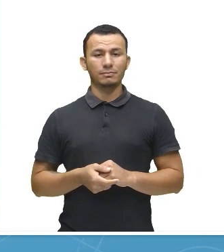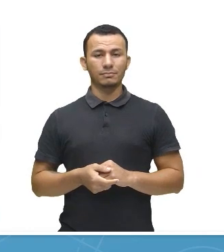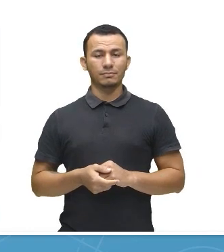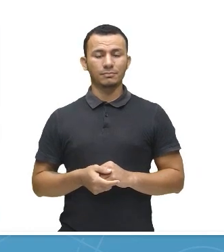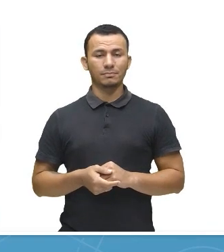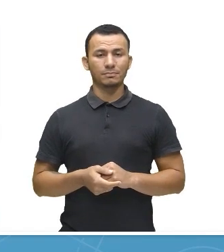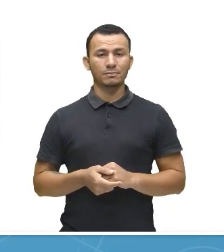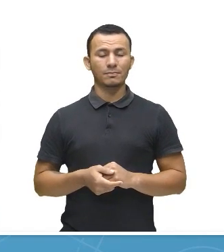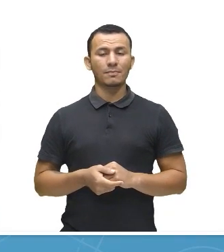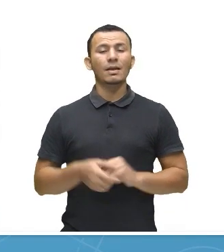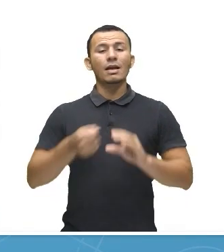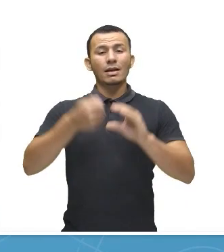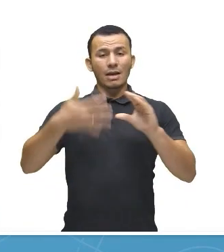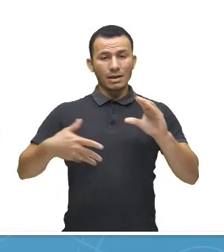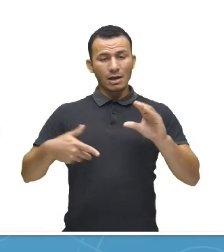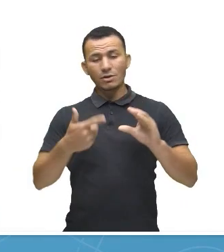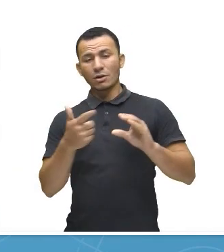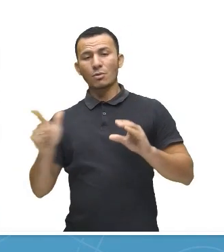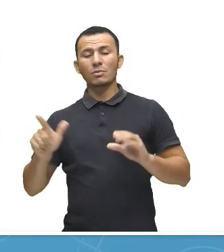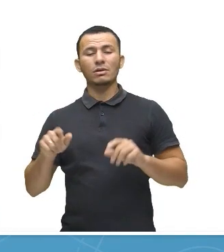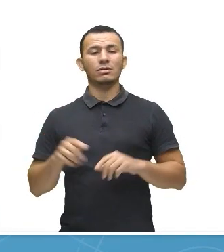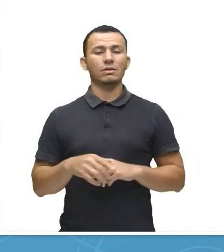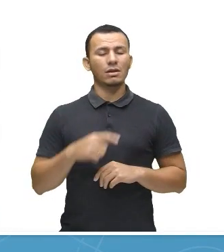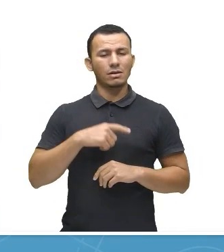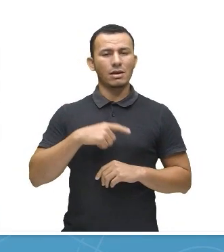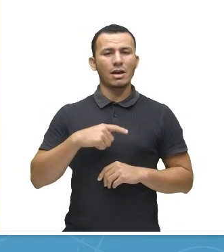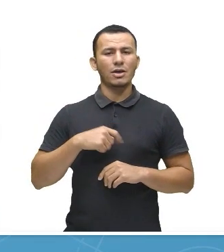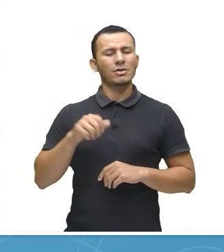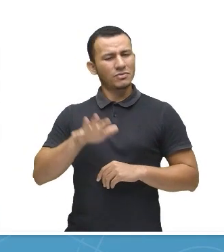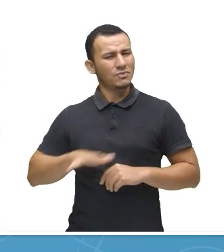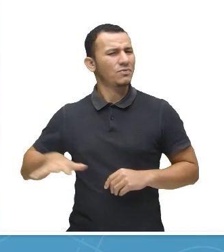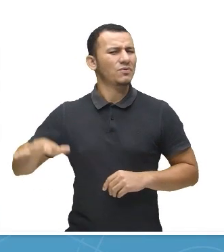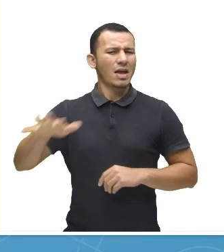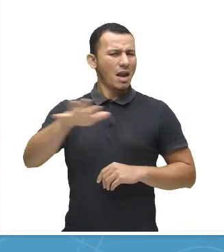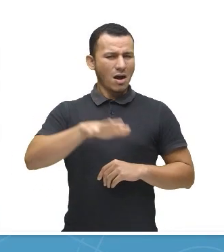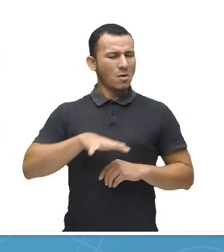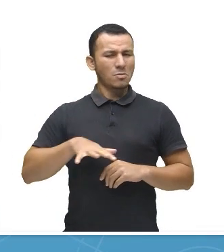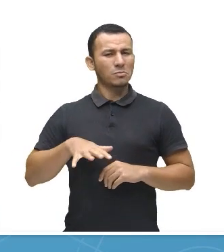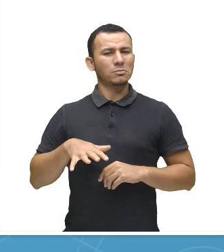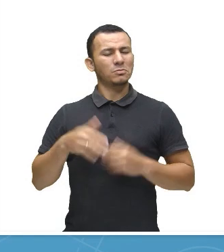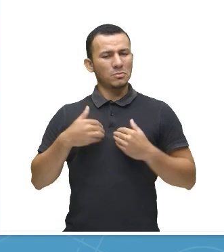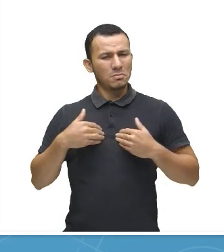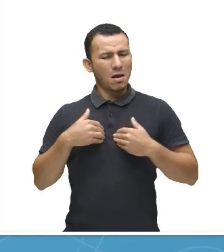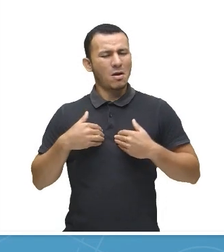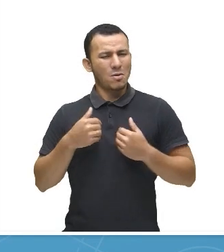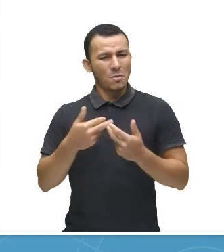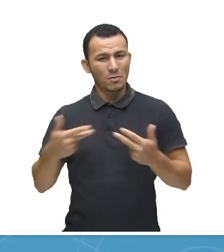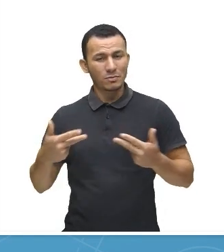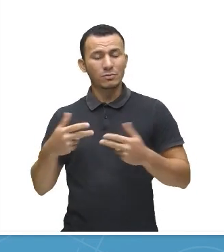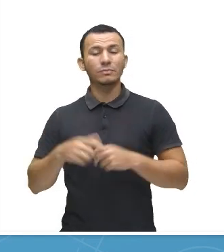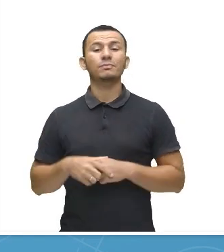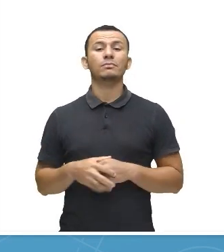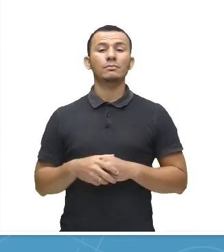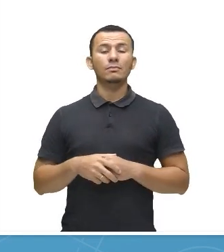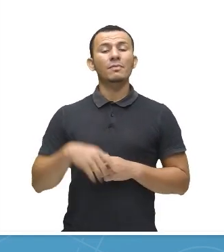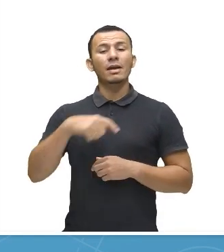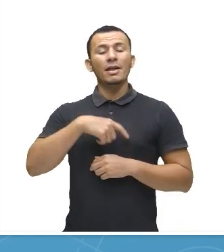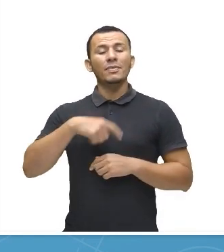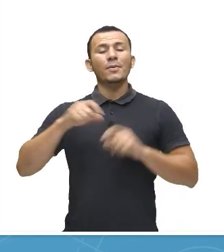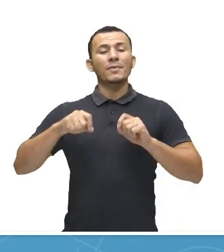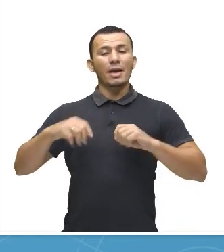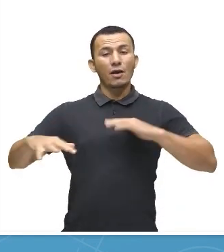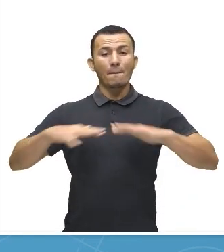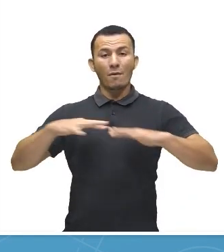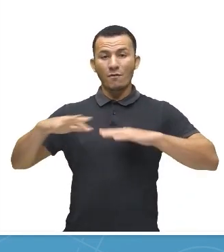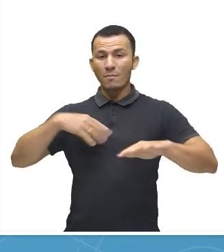Outra característica também geral do ser vivo são que muitos seres vivos têm